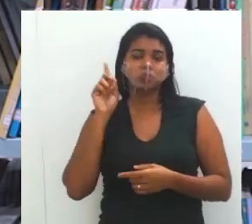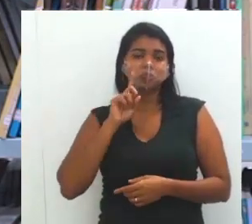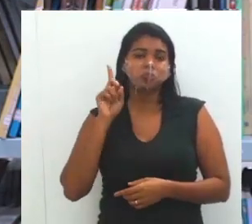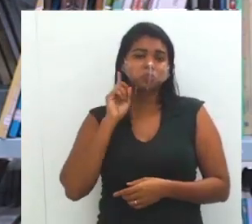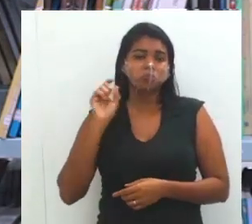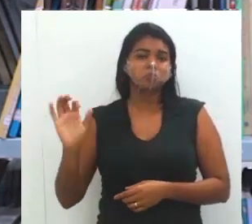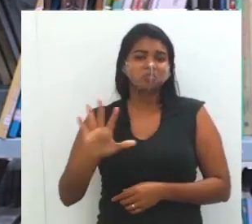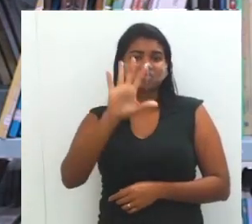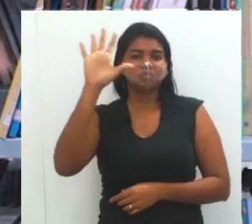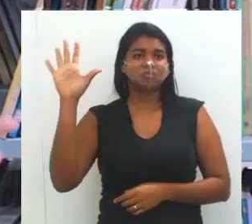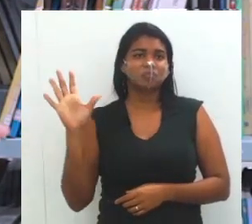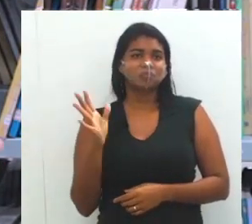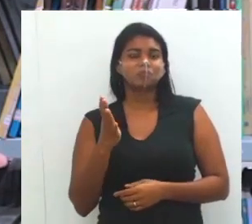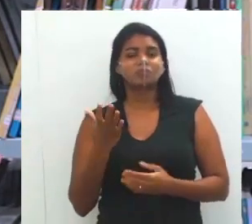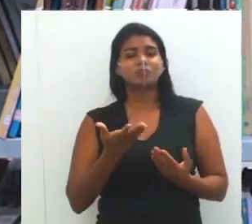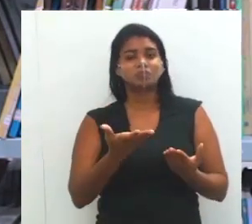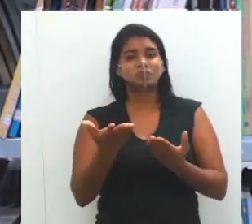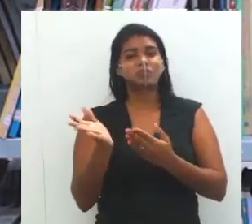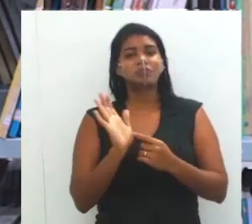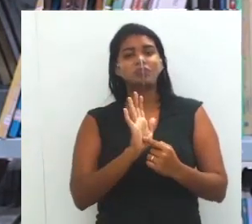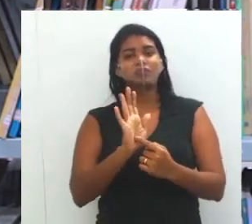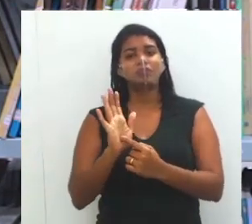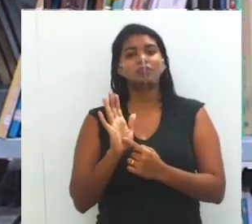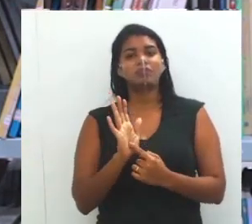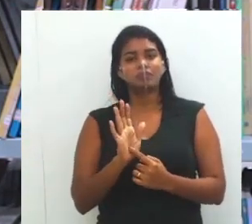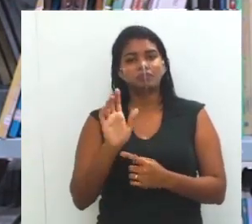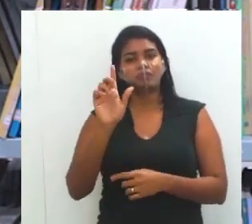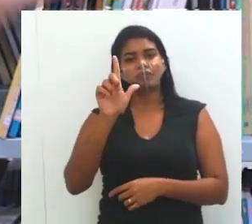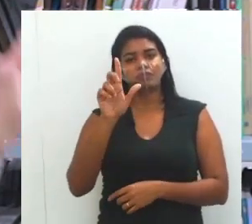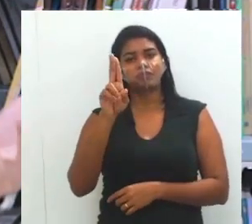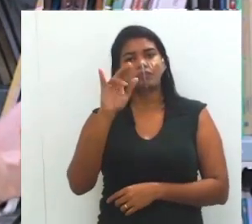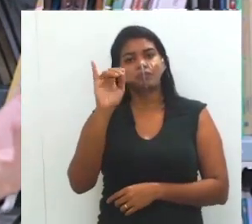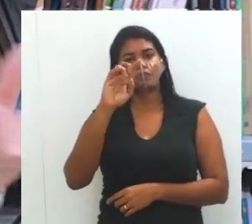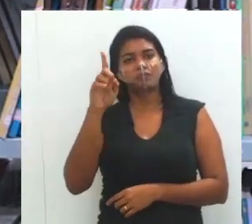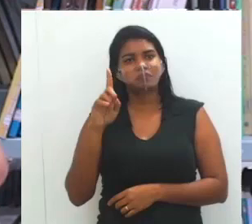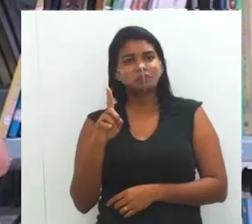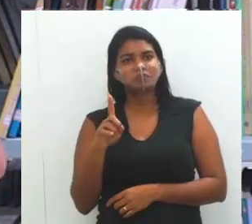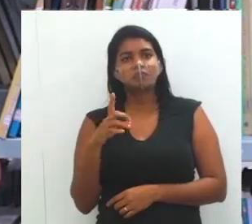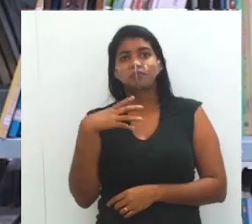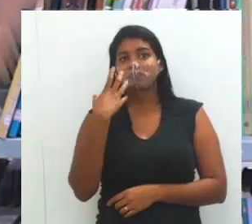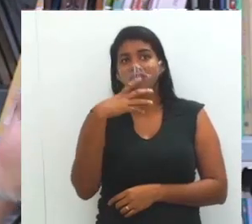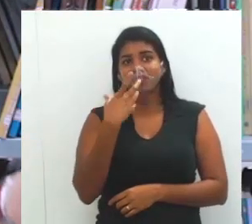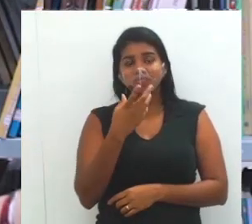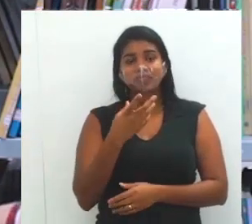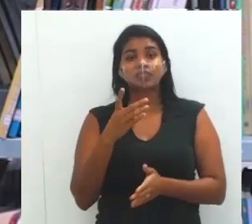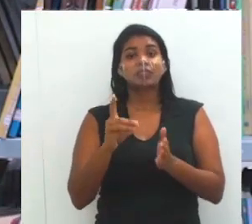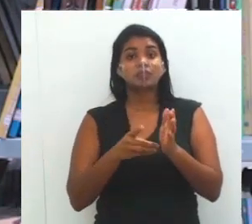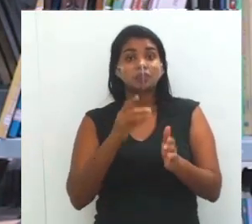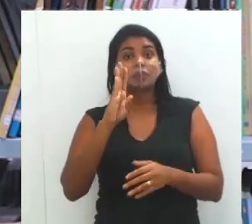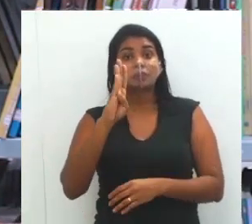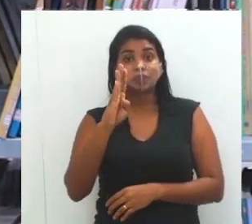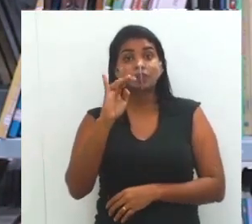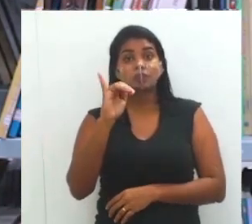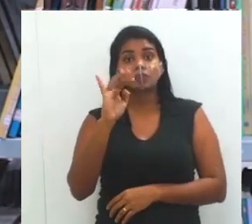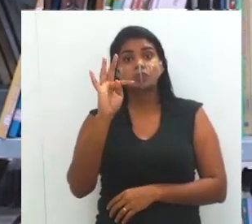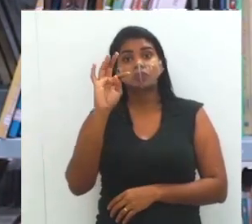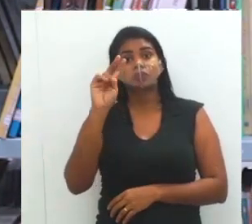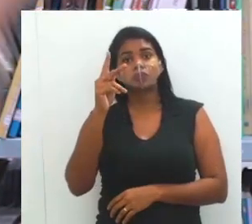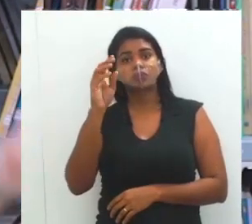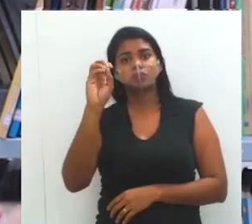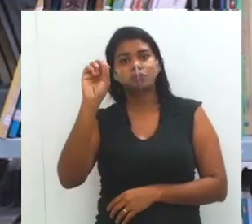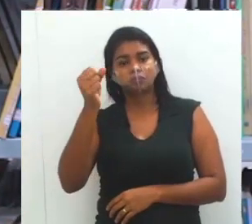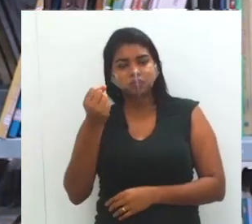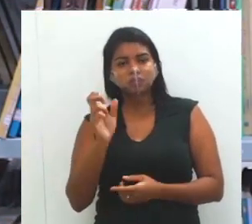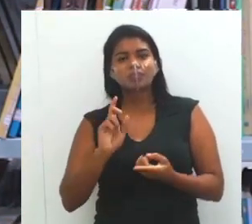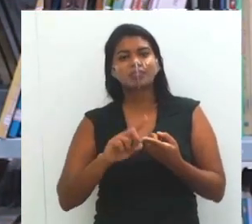americano. Espalhou-se um boato que Luiz Gonzaga, a música dele teria sido regravada pelos Beatles. Então ele